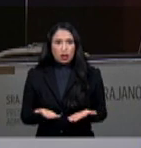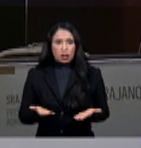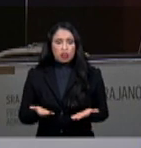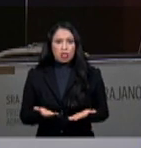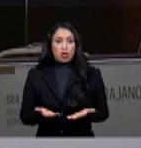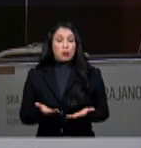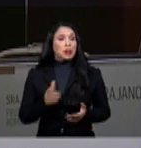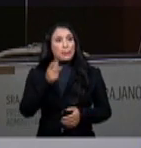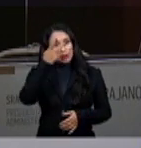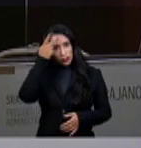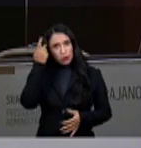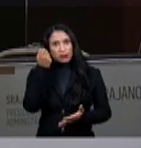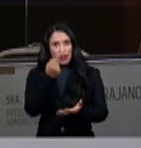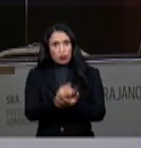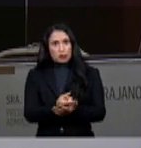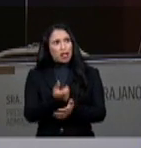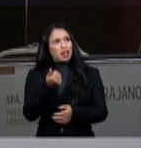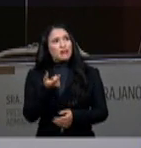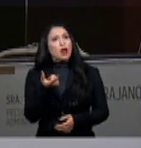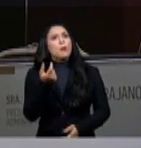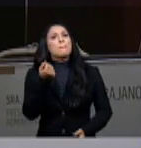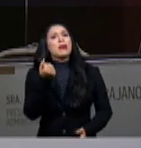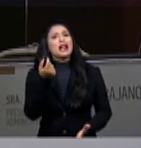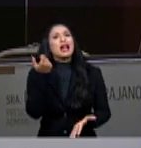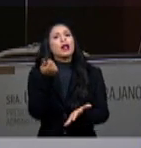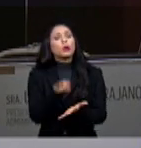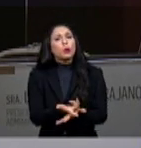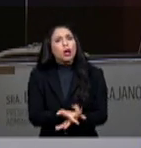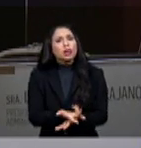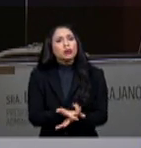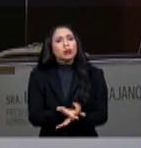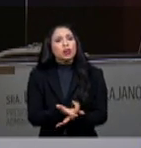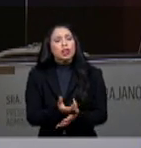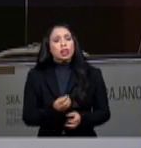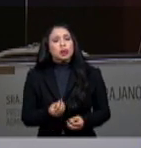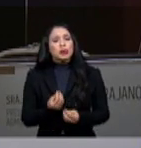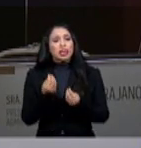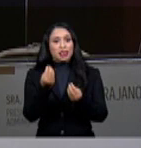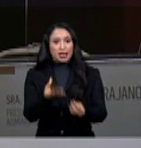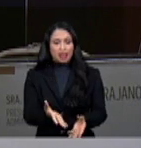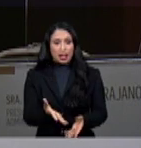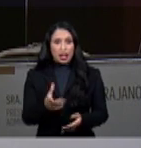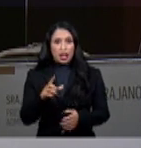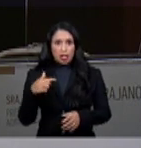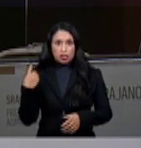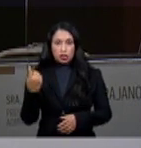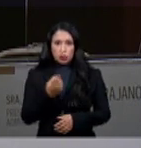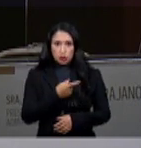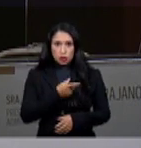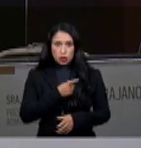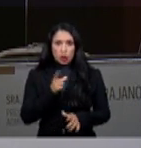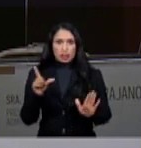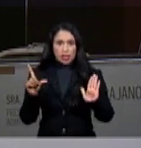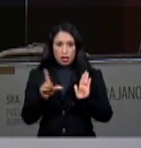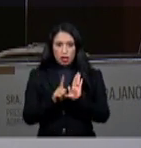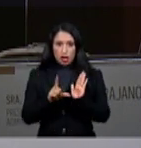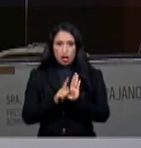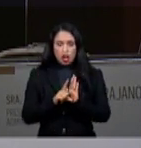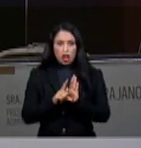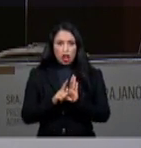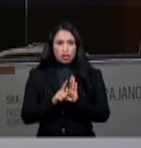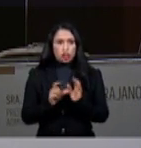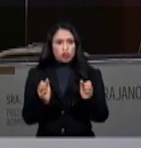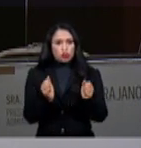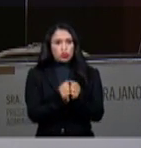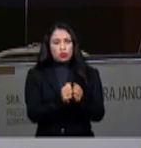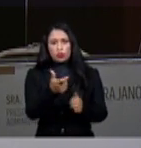o que interessa o final copo de coisa para anemia Magazine não demitiu Magazine a minha família teve junto